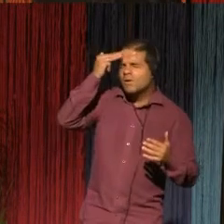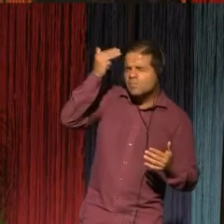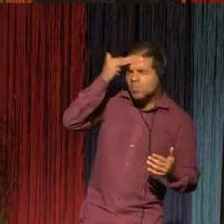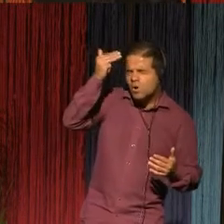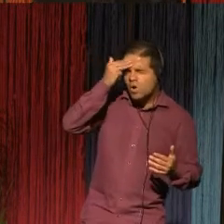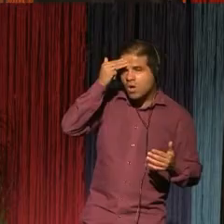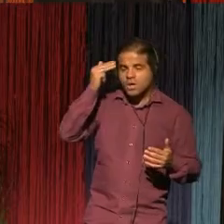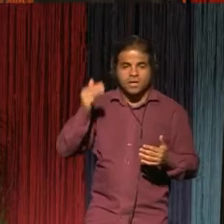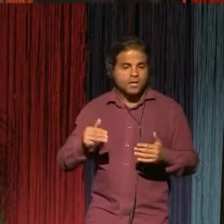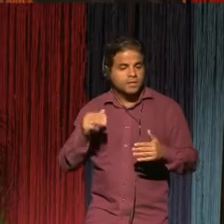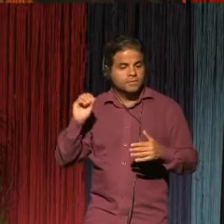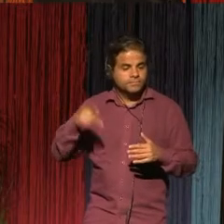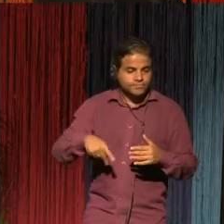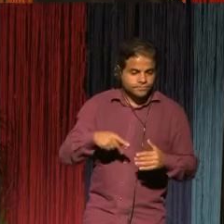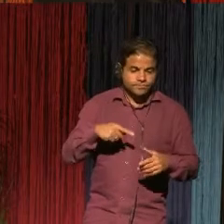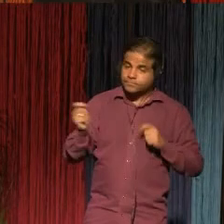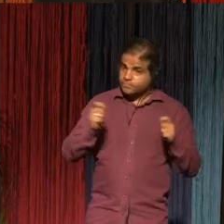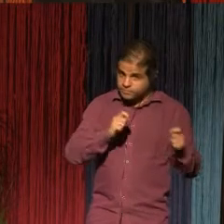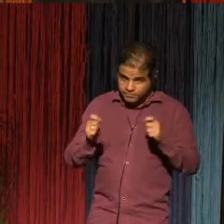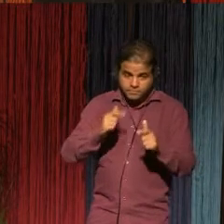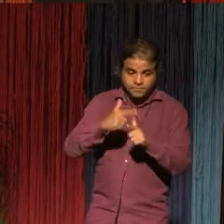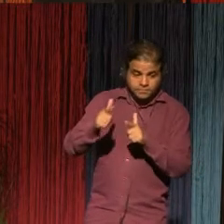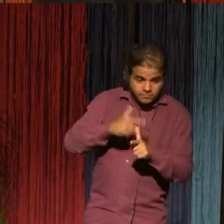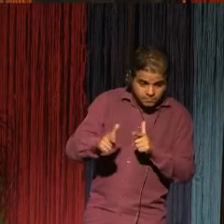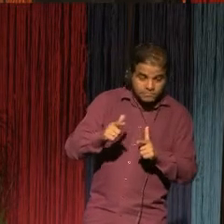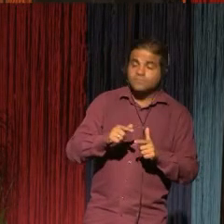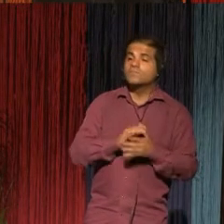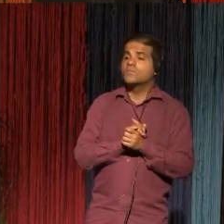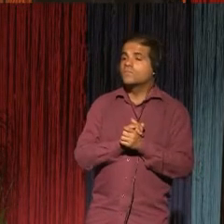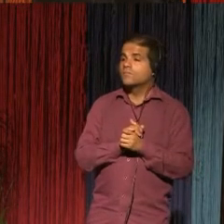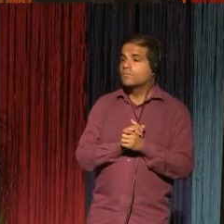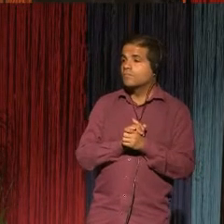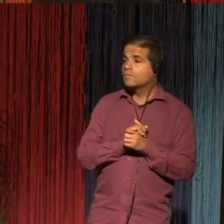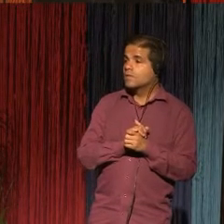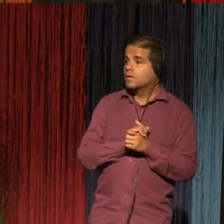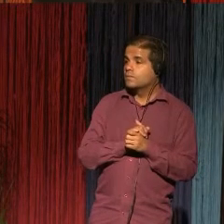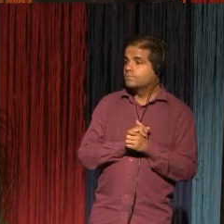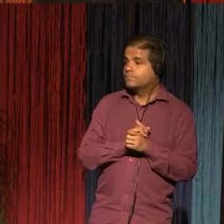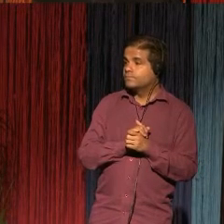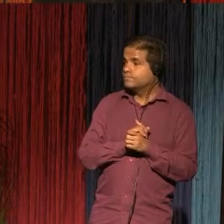memória operacional e o controle inibitório,